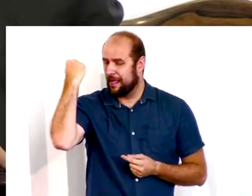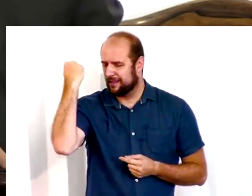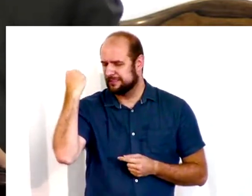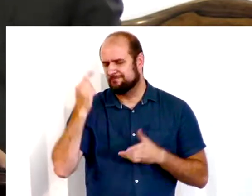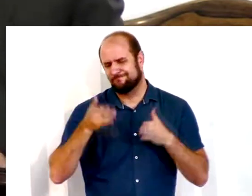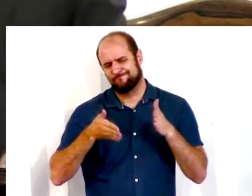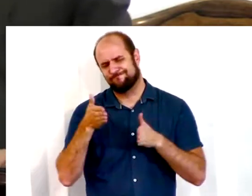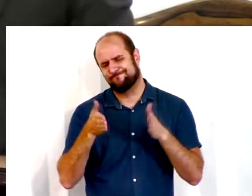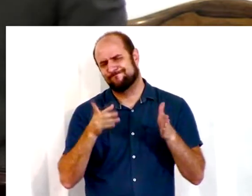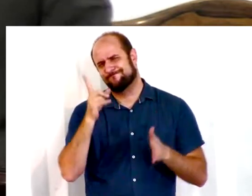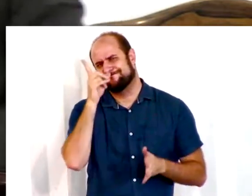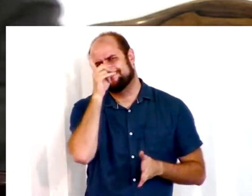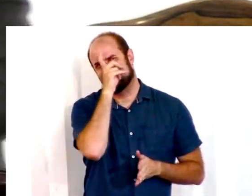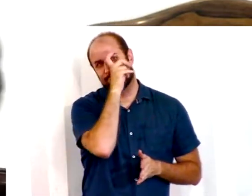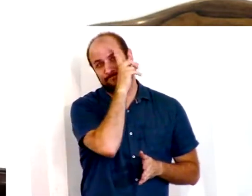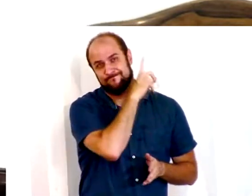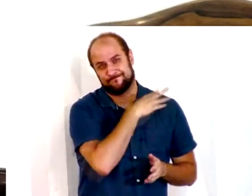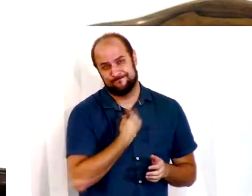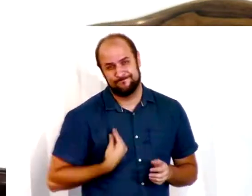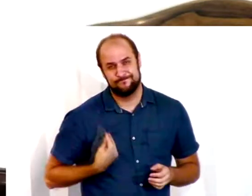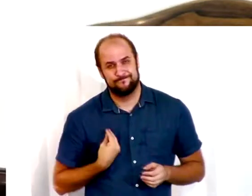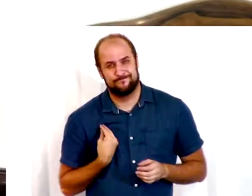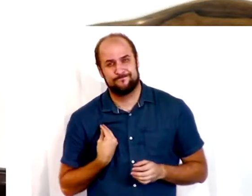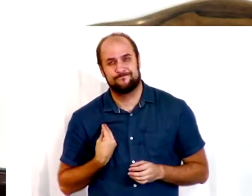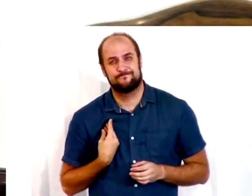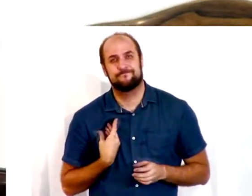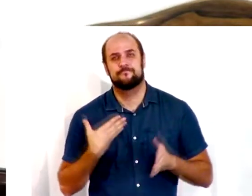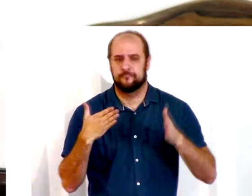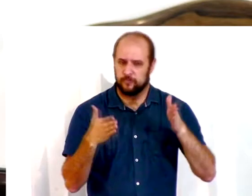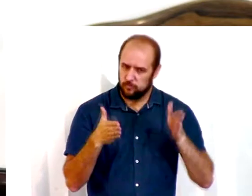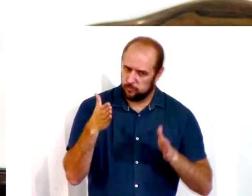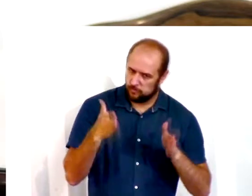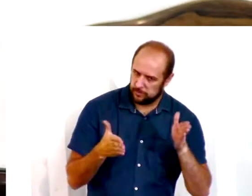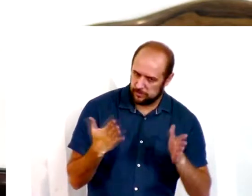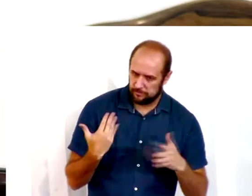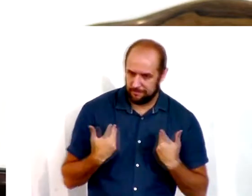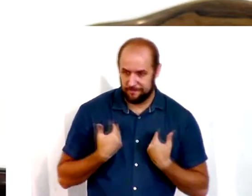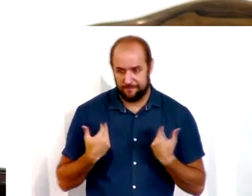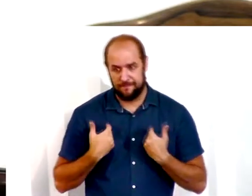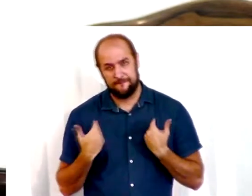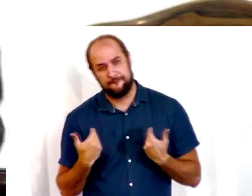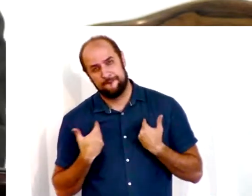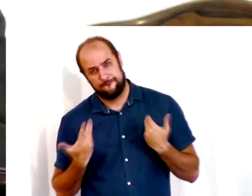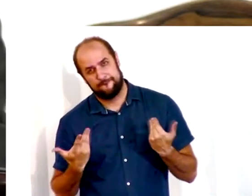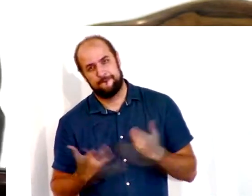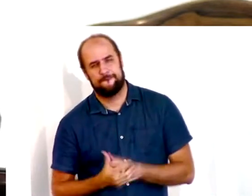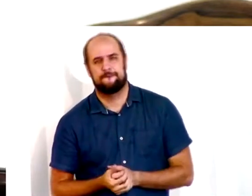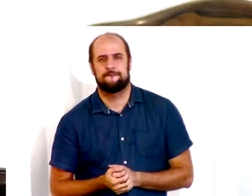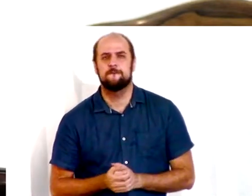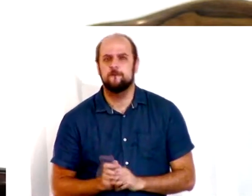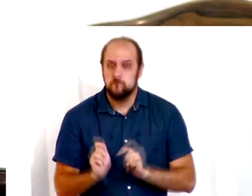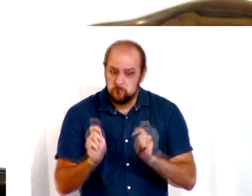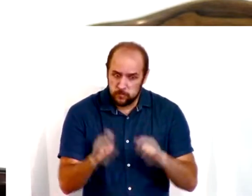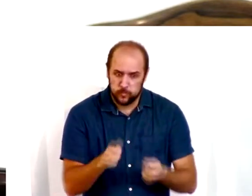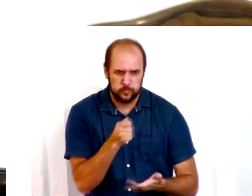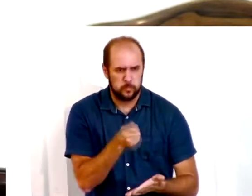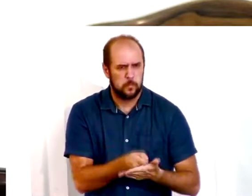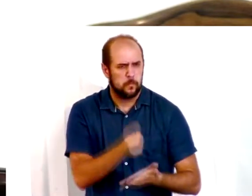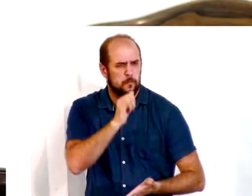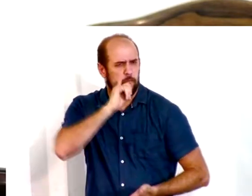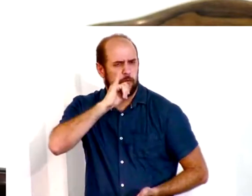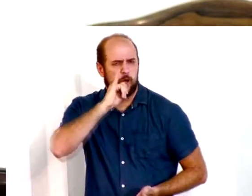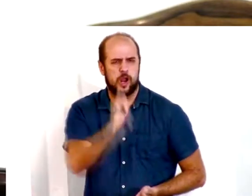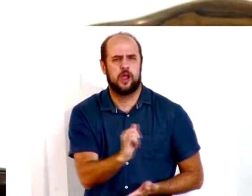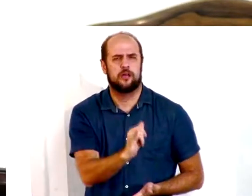difíceis na vida dele, e como ele estava em momentos de alegria. E ele pode então afirmar que ele